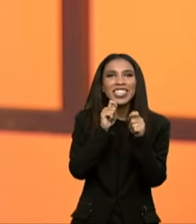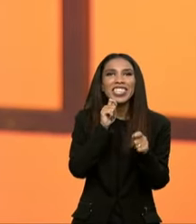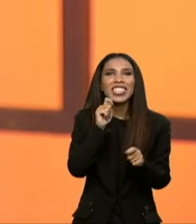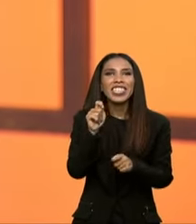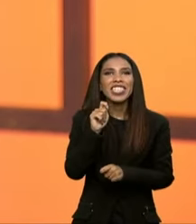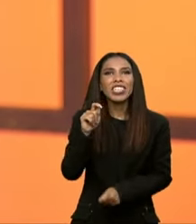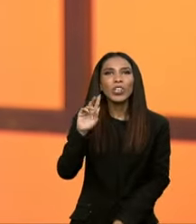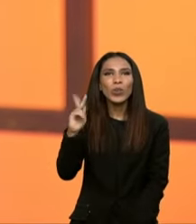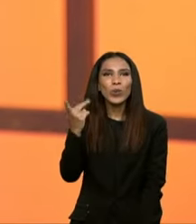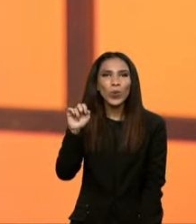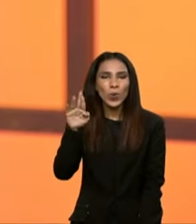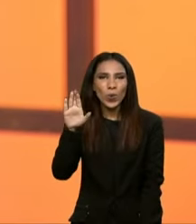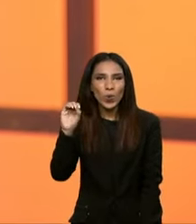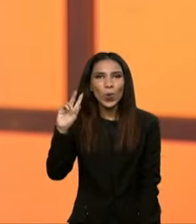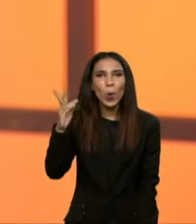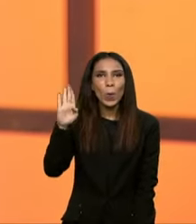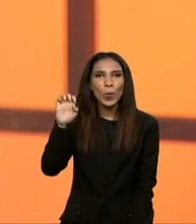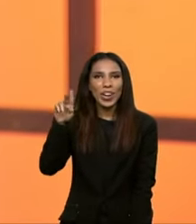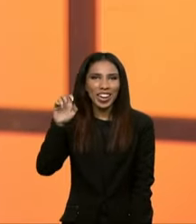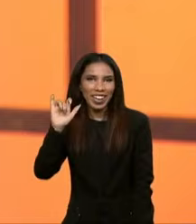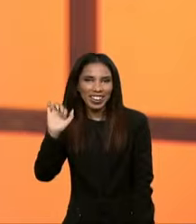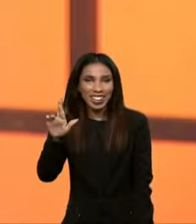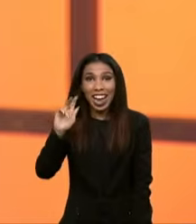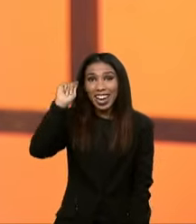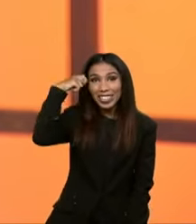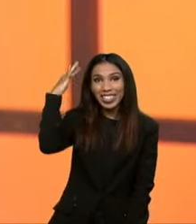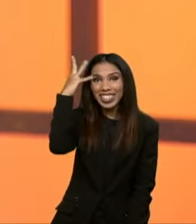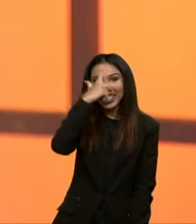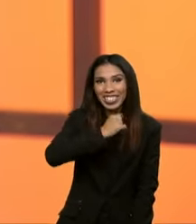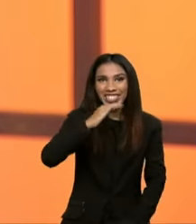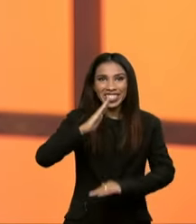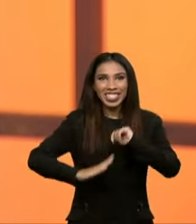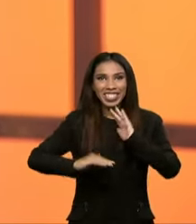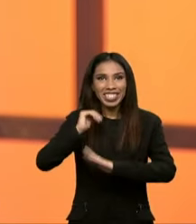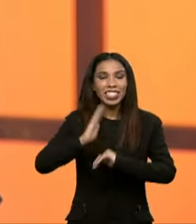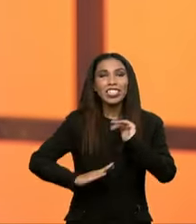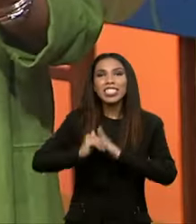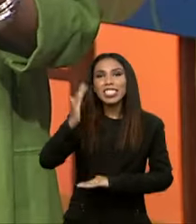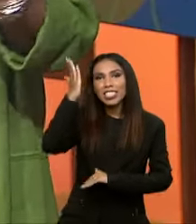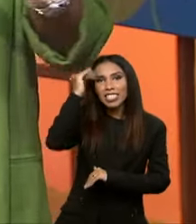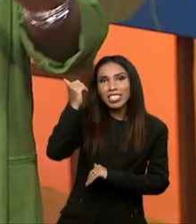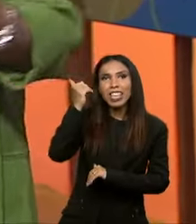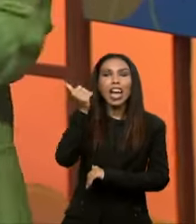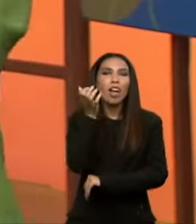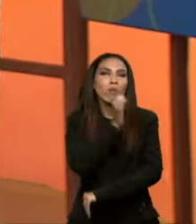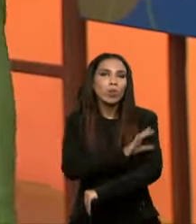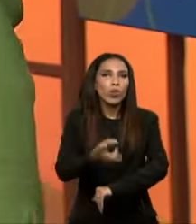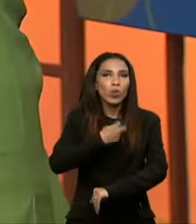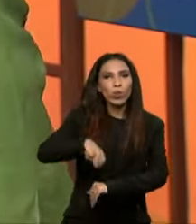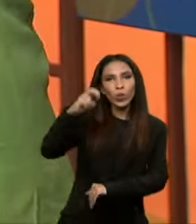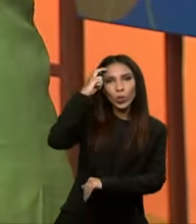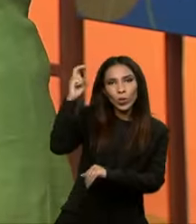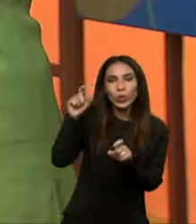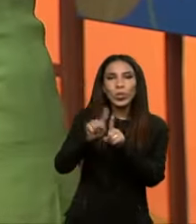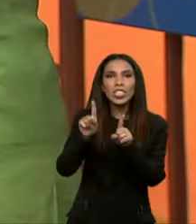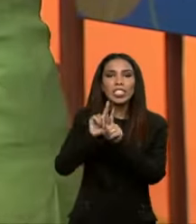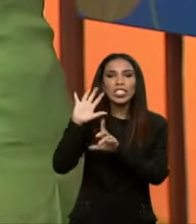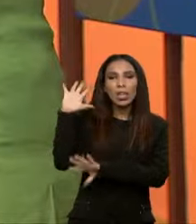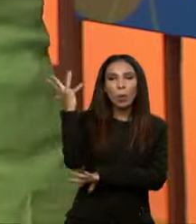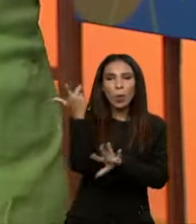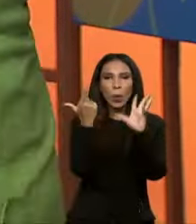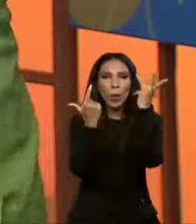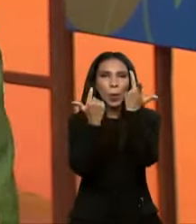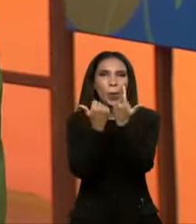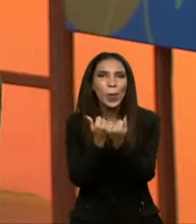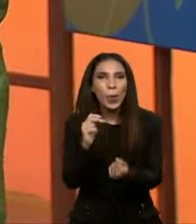talentoso, que é super antenado em tudo, ele sabe tudo que está acontecendo na nossa cultura, também no nosso meio ambiente. Querido Hugo, nome de meu